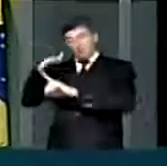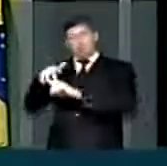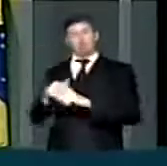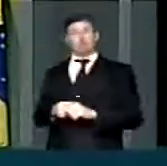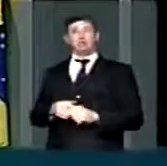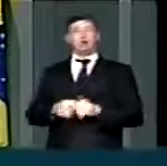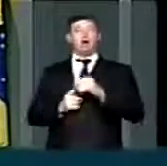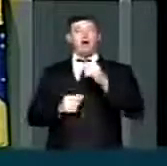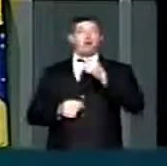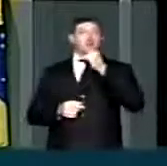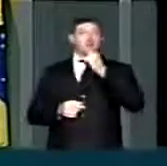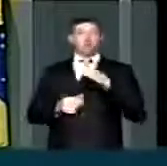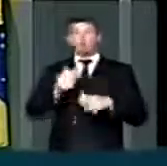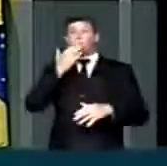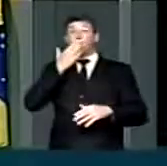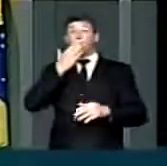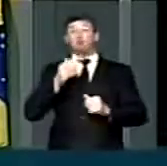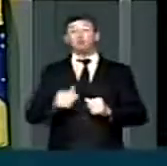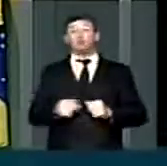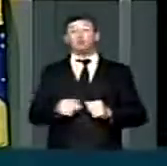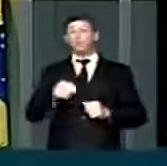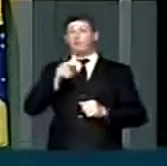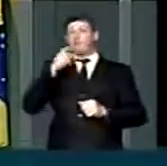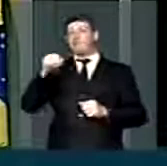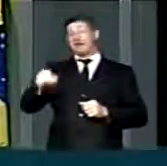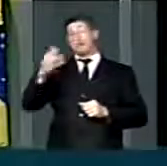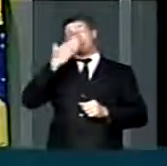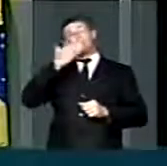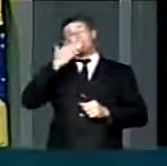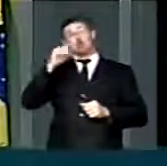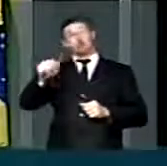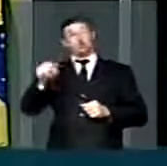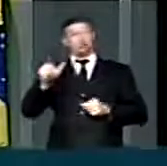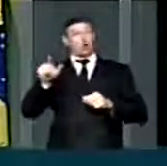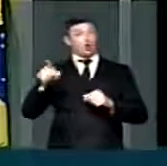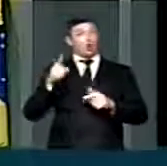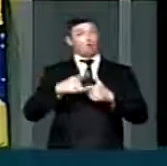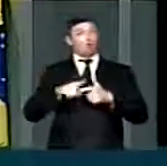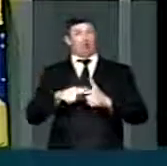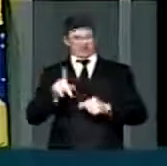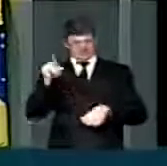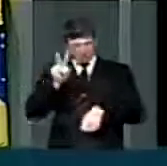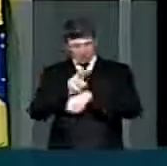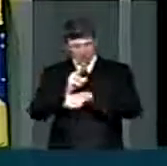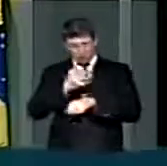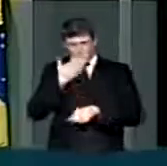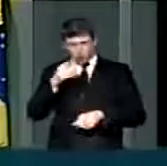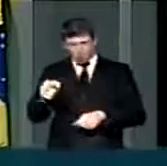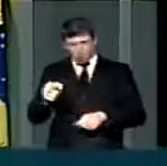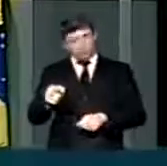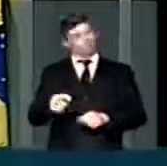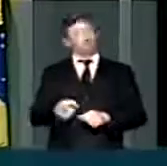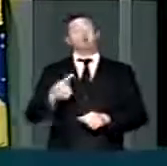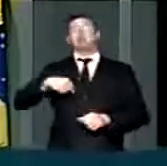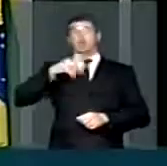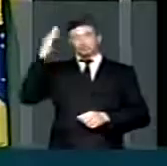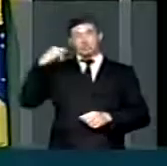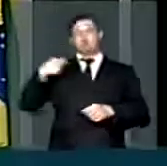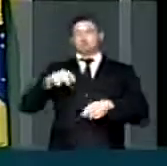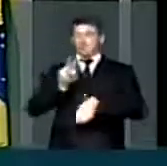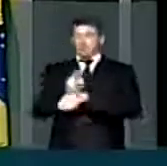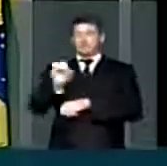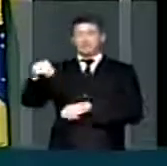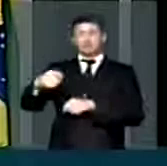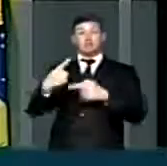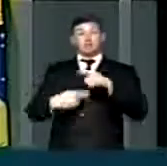exemplos. Questão indígena. Usam a questão indígena, não é para proteger o índio. O índio nós sabemos que devemos proteger